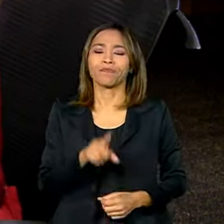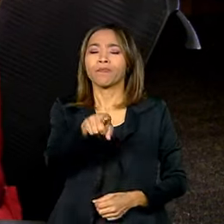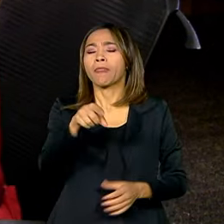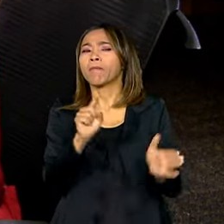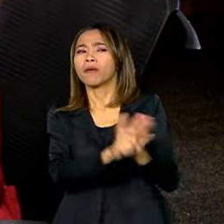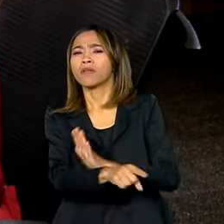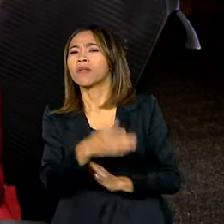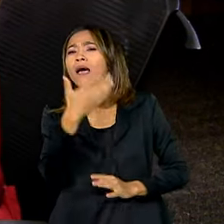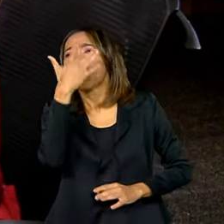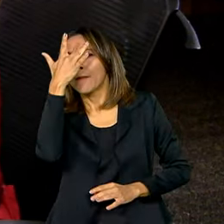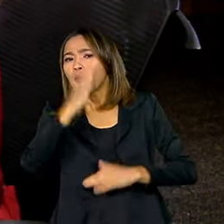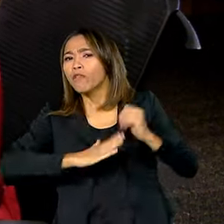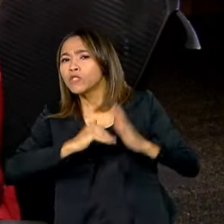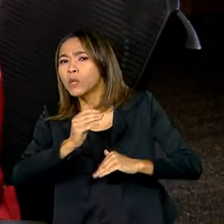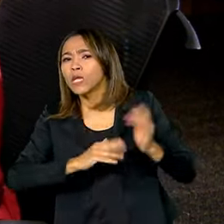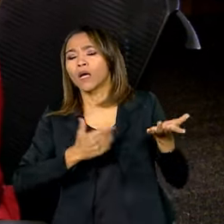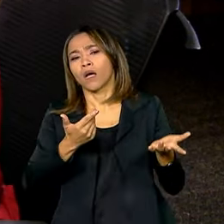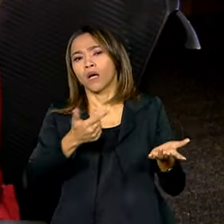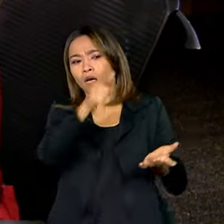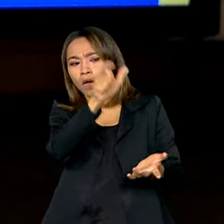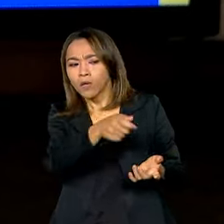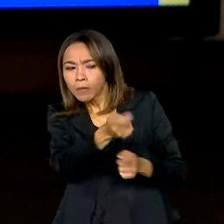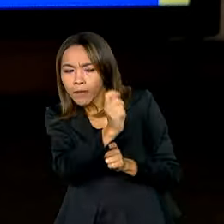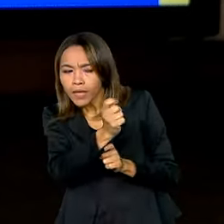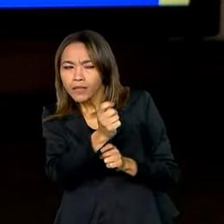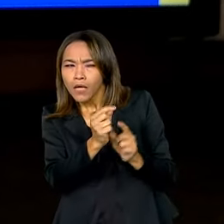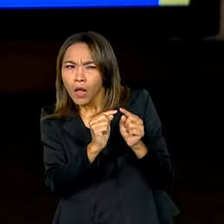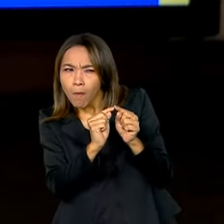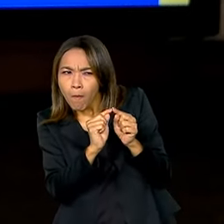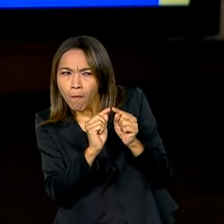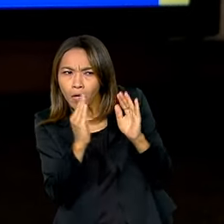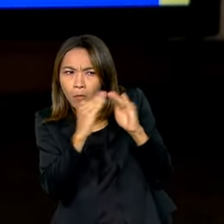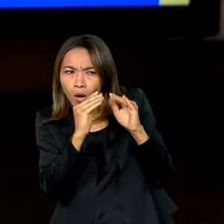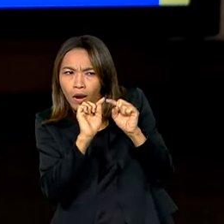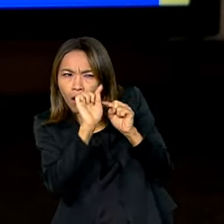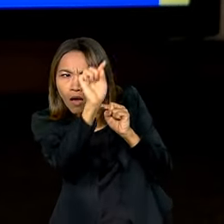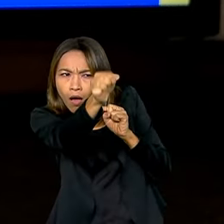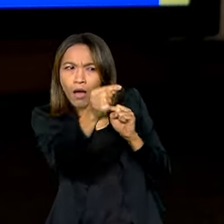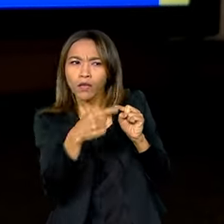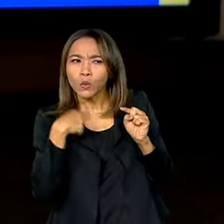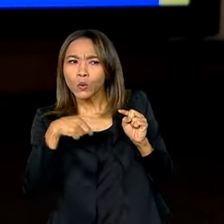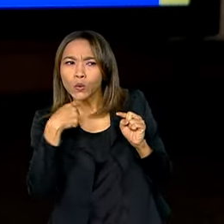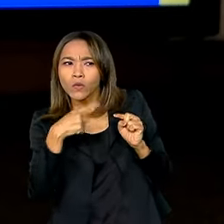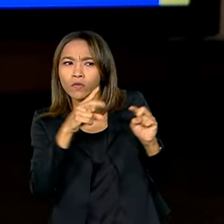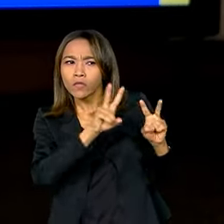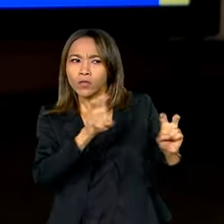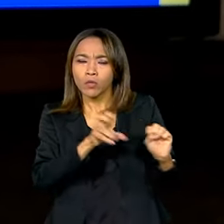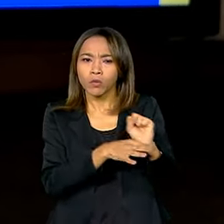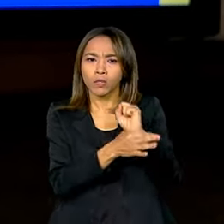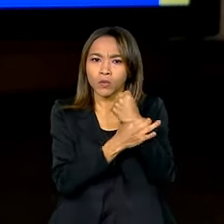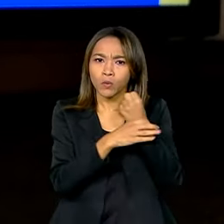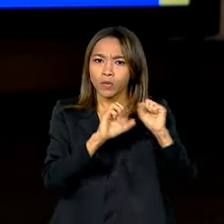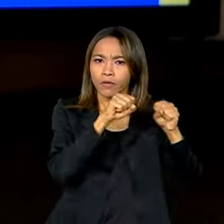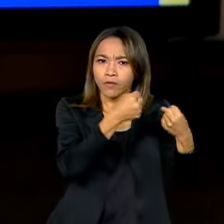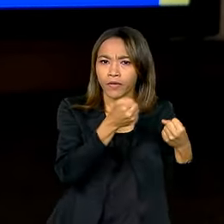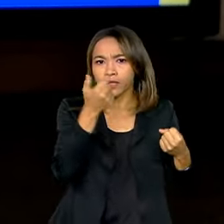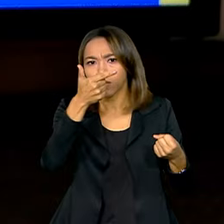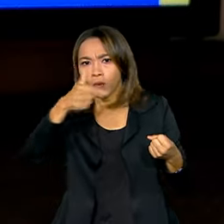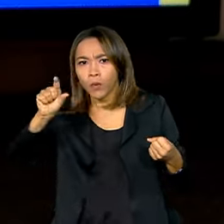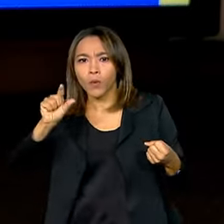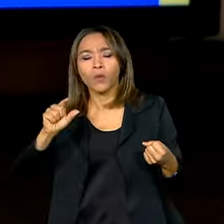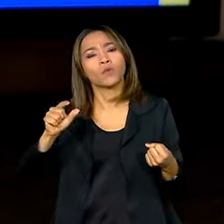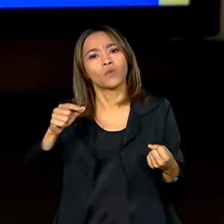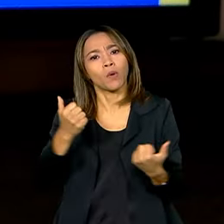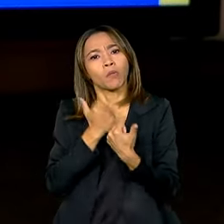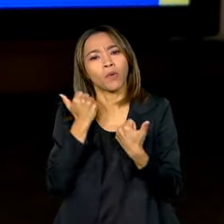está lá no interior do país, que tem dúvidas sobre tanto seguro-defeso, sobre qualquer outro benefício, sobre a carteirinha,